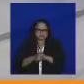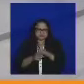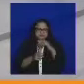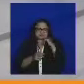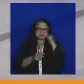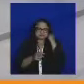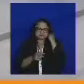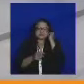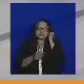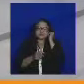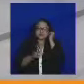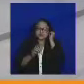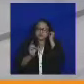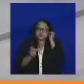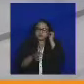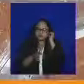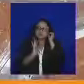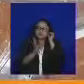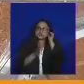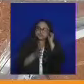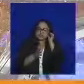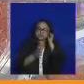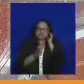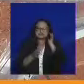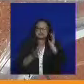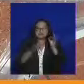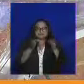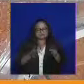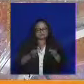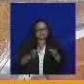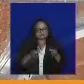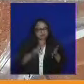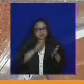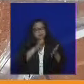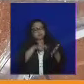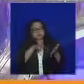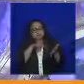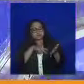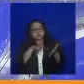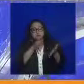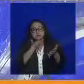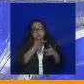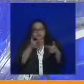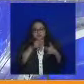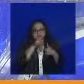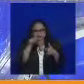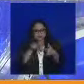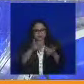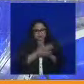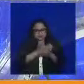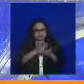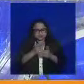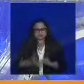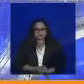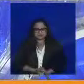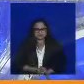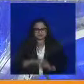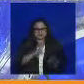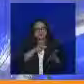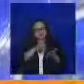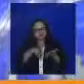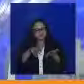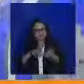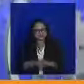R$ 6.779.834,79. Tudo pronto? Bolas posicionadas, apostas em mãos. Boa sorte para você. Vamos começar.